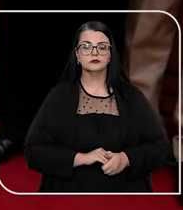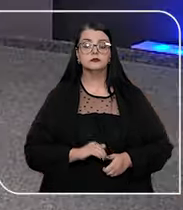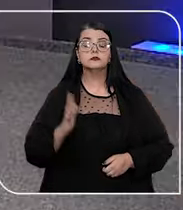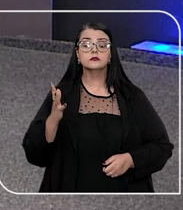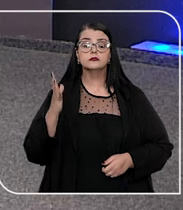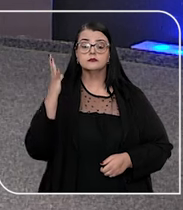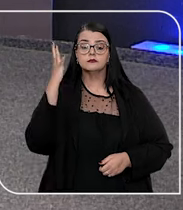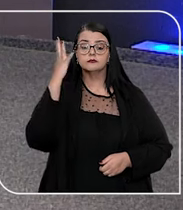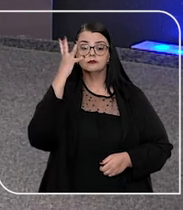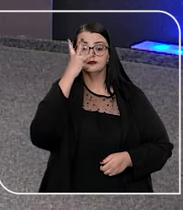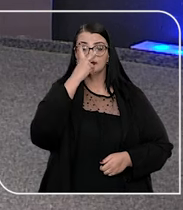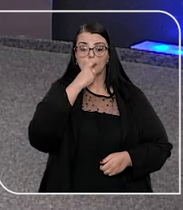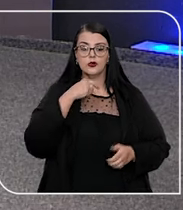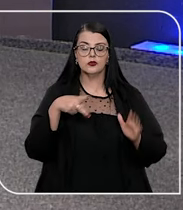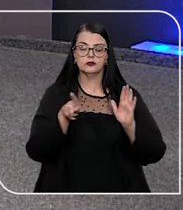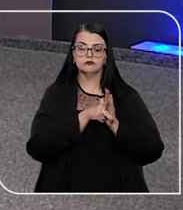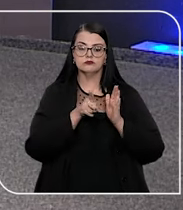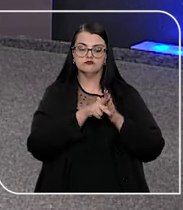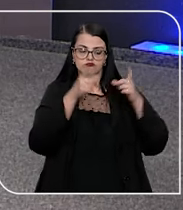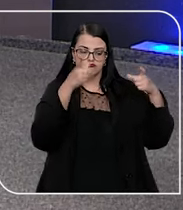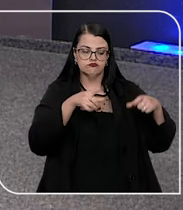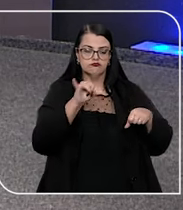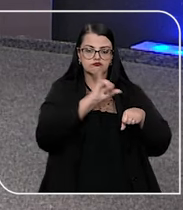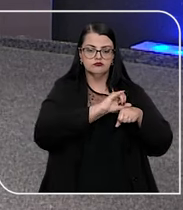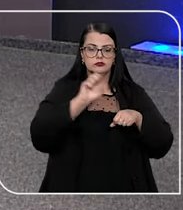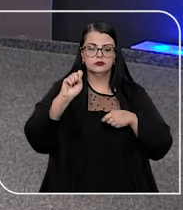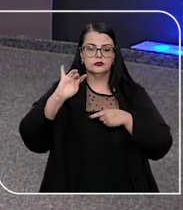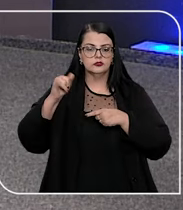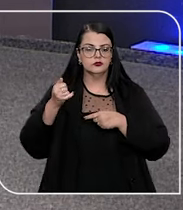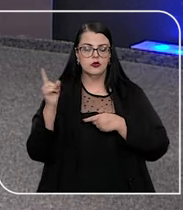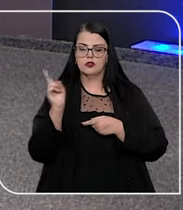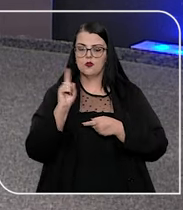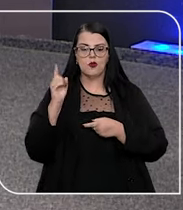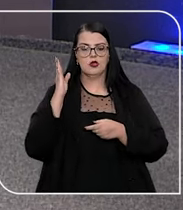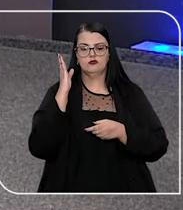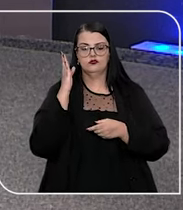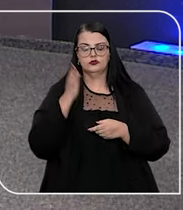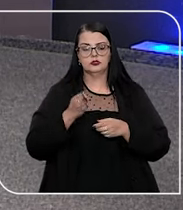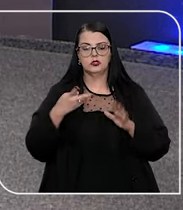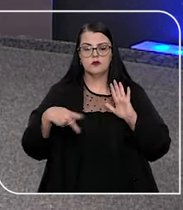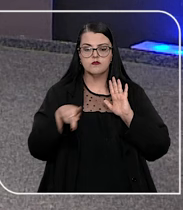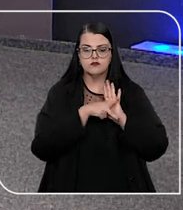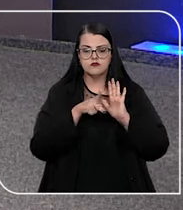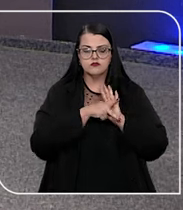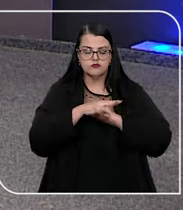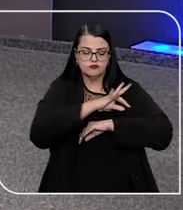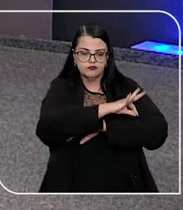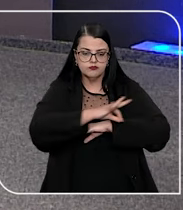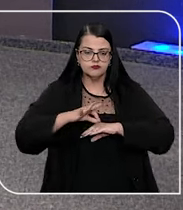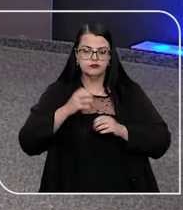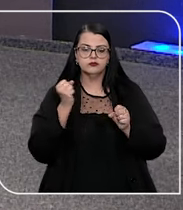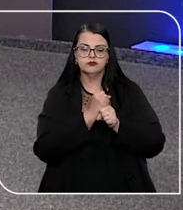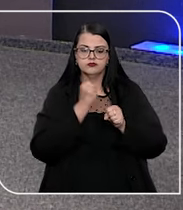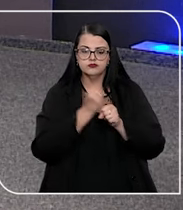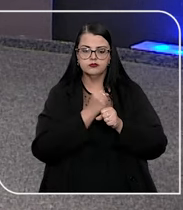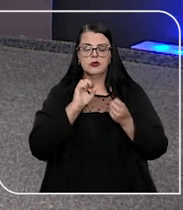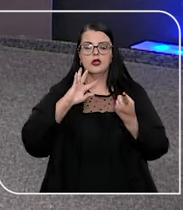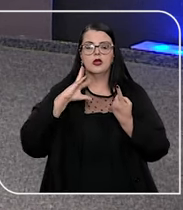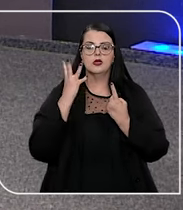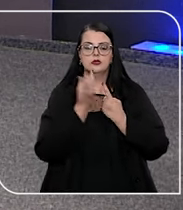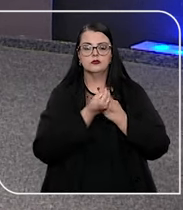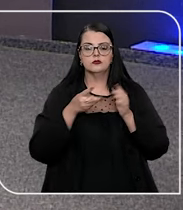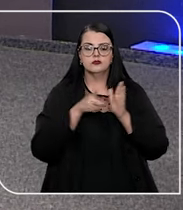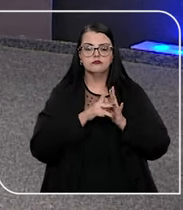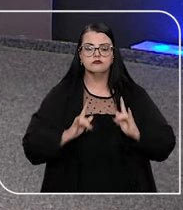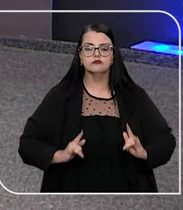Supremo a beleza da sede do Superior Tribunal de Justiça não é uma exclusividade dos traços arquitetônicos e